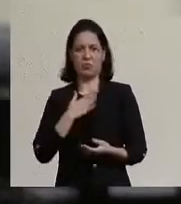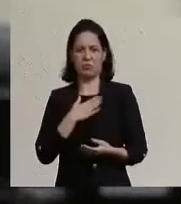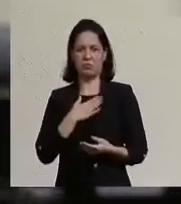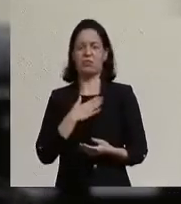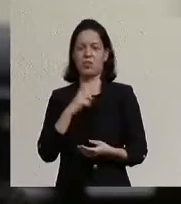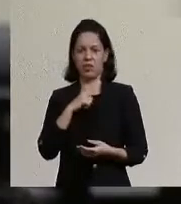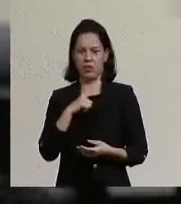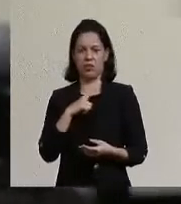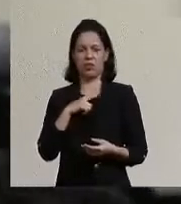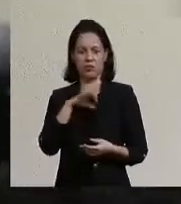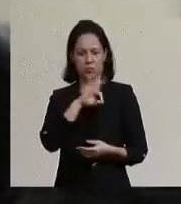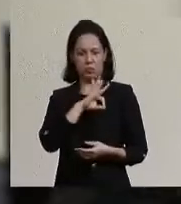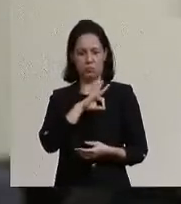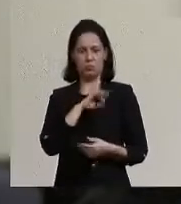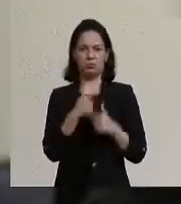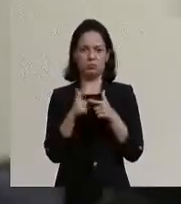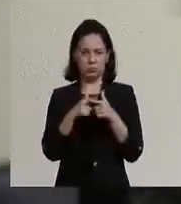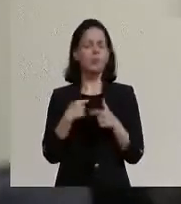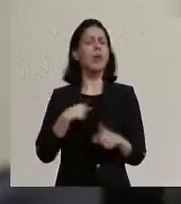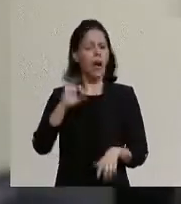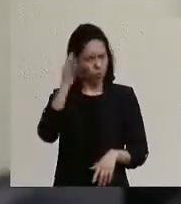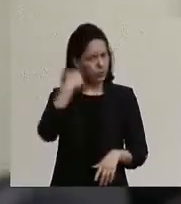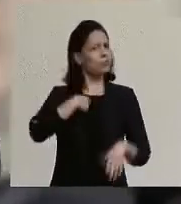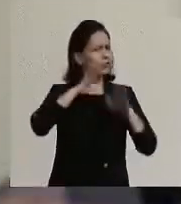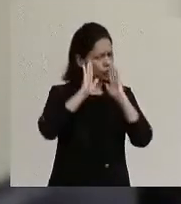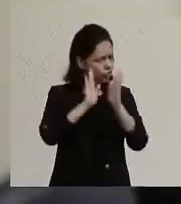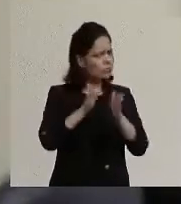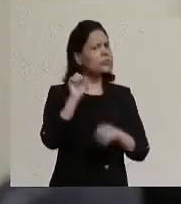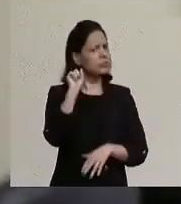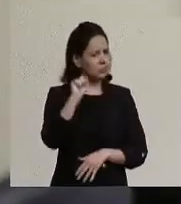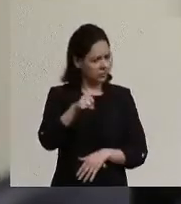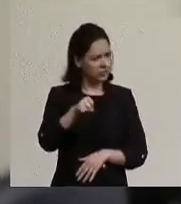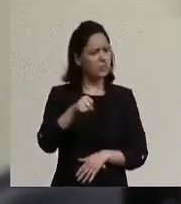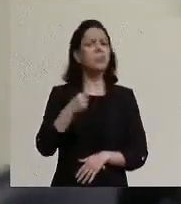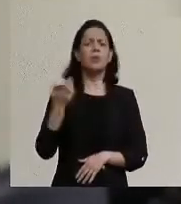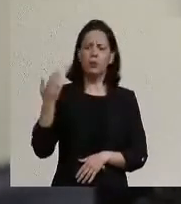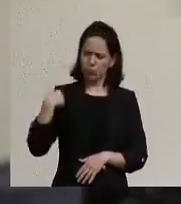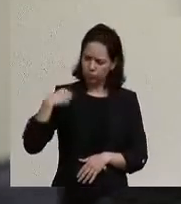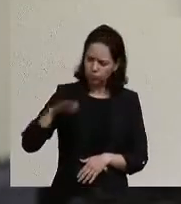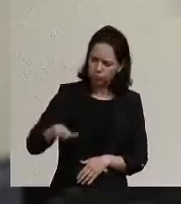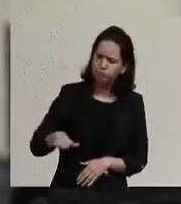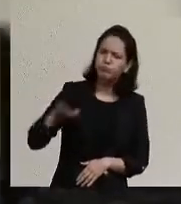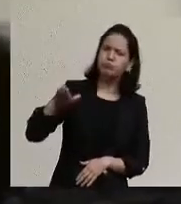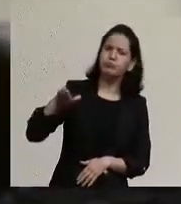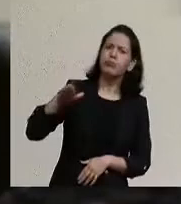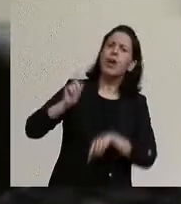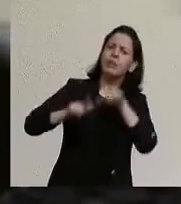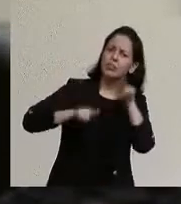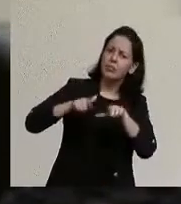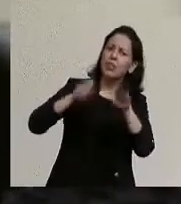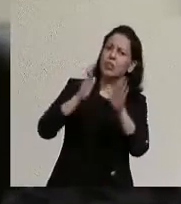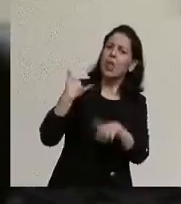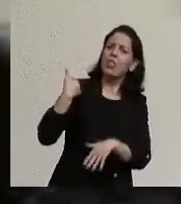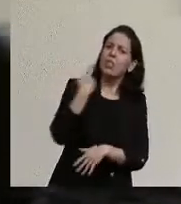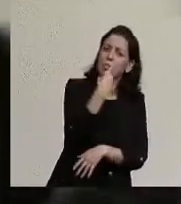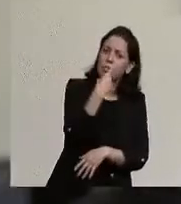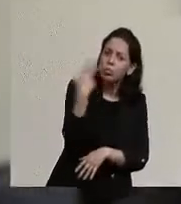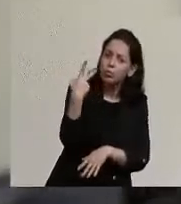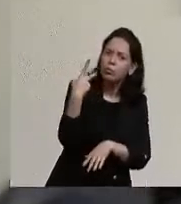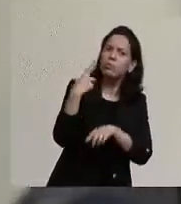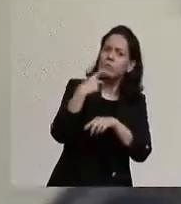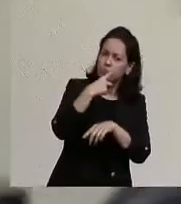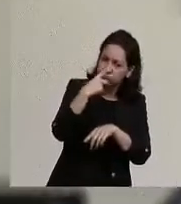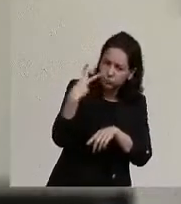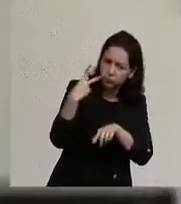a polícia eu tive sim desde pequeno eu sempre trabalhei comecei a trabalhar aos 12 anos